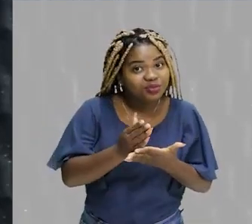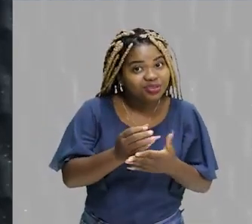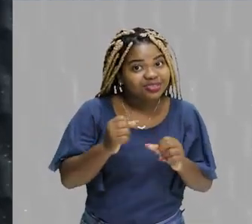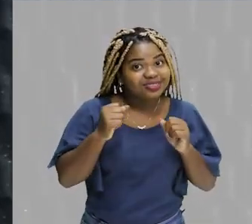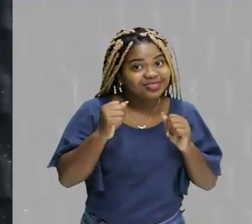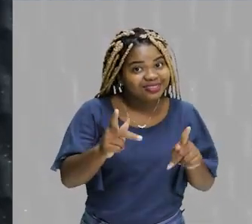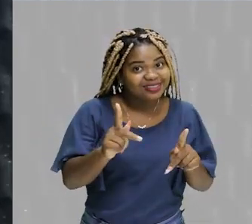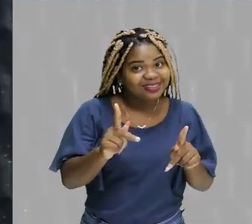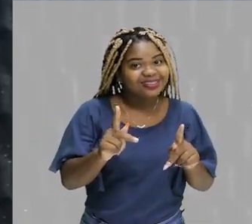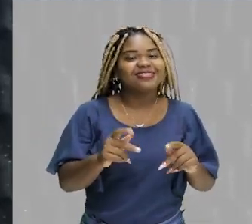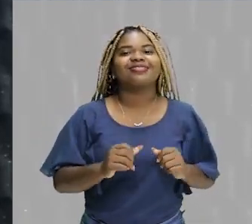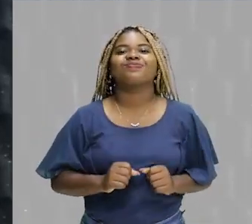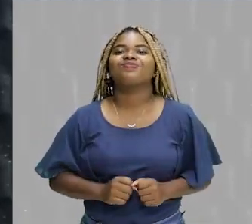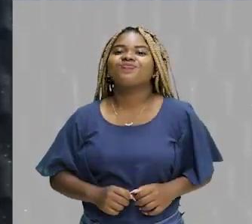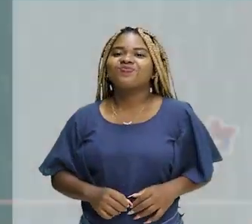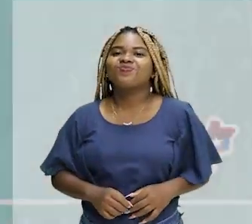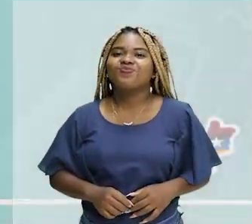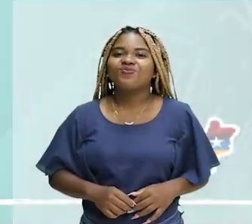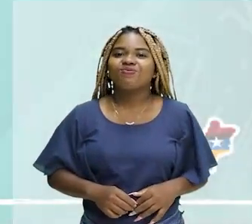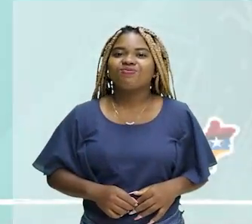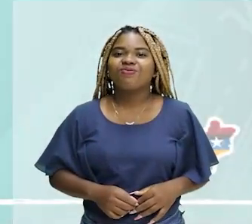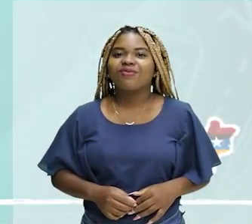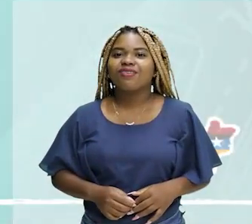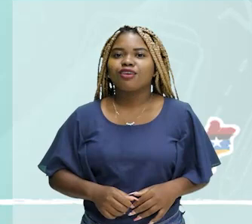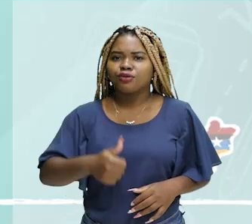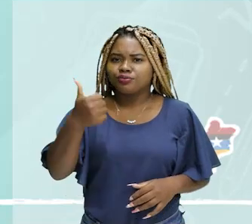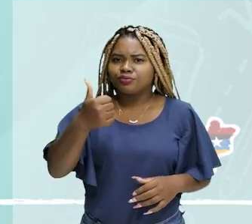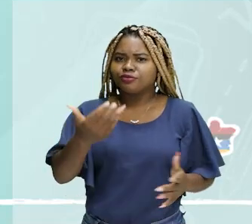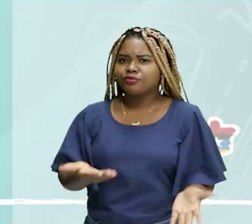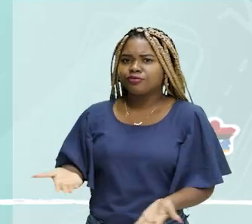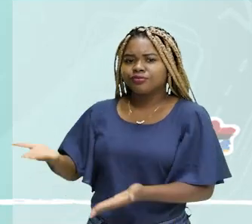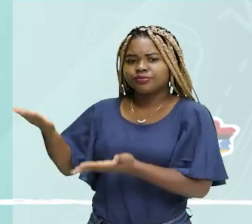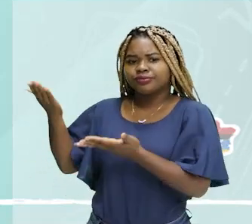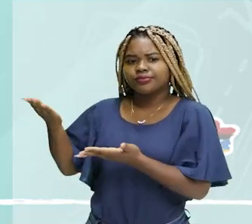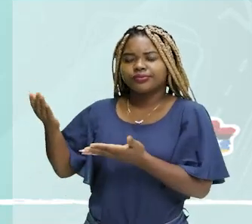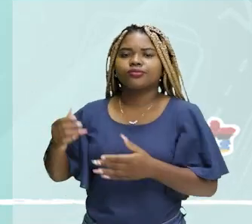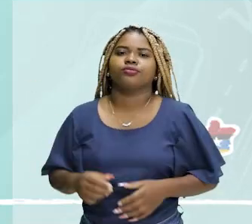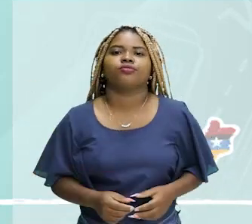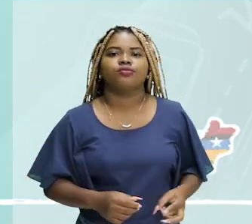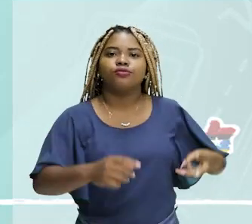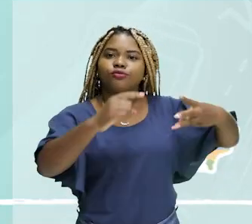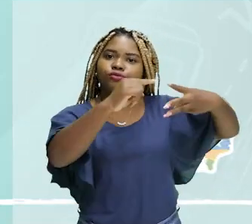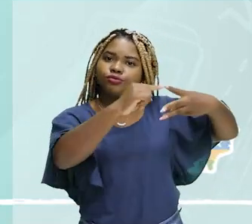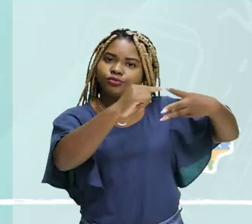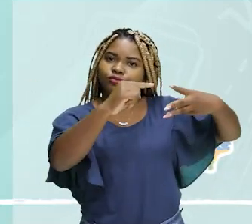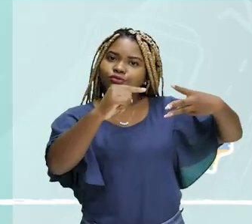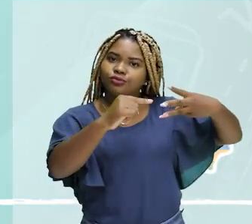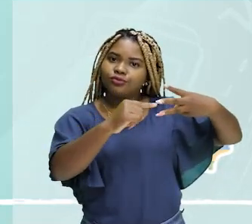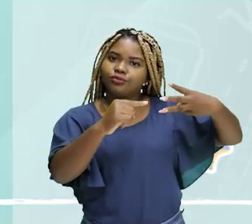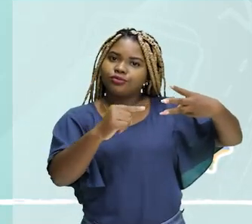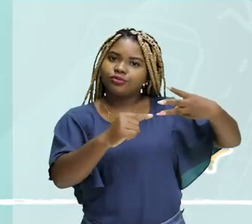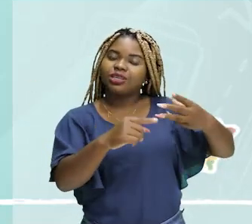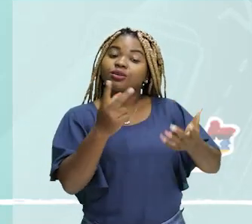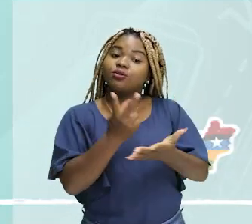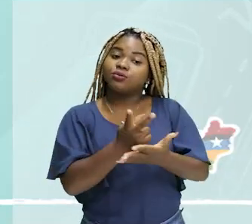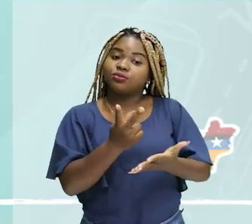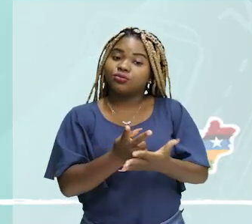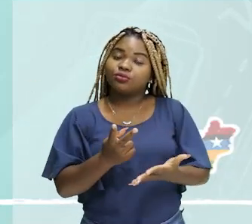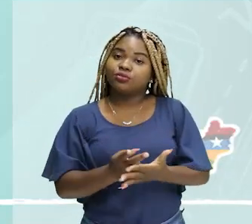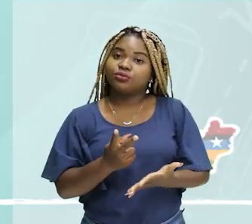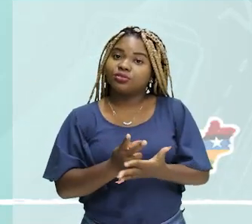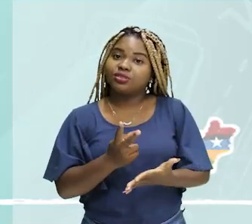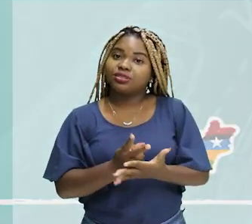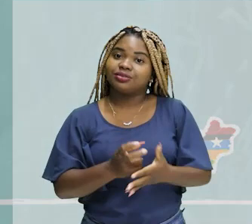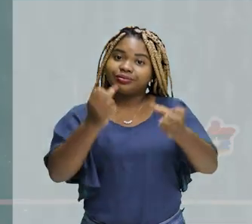pronto, tá pronta? Vamos lá. Primeira coisa, os tópicos da aula. Como a gente sempre faz, divide a aula lá